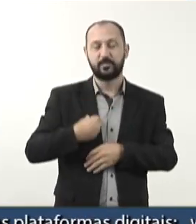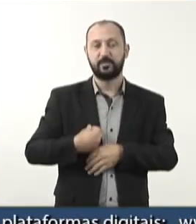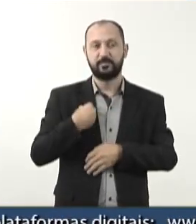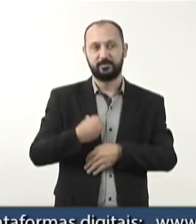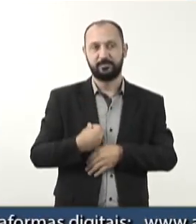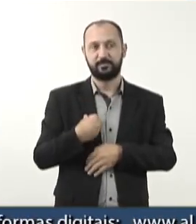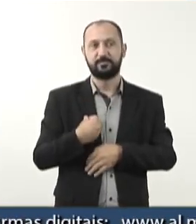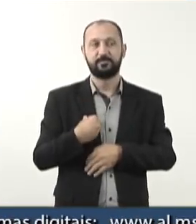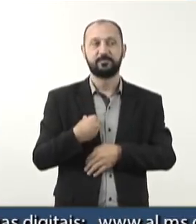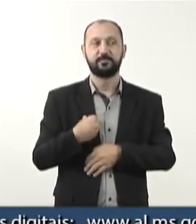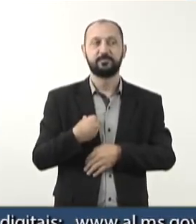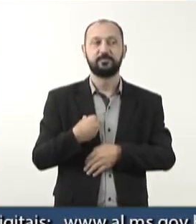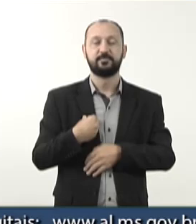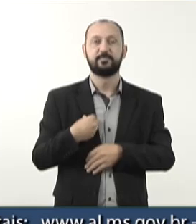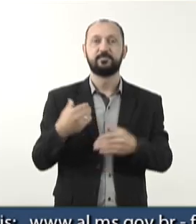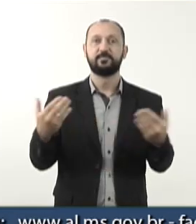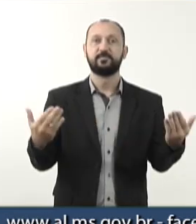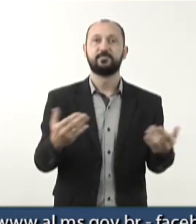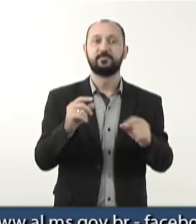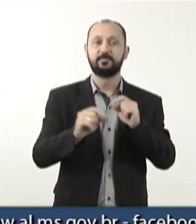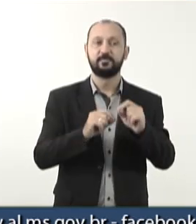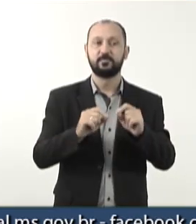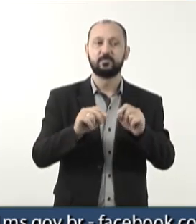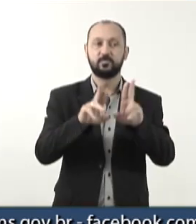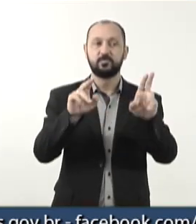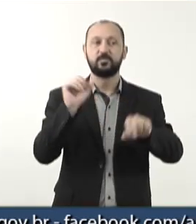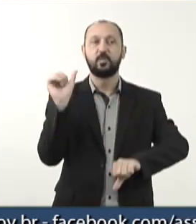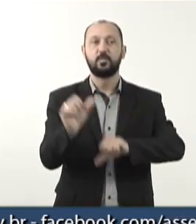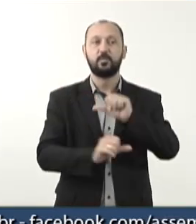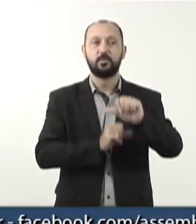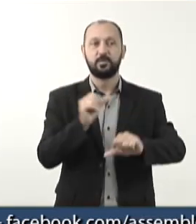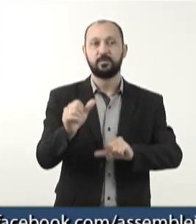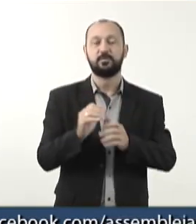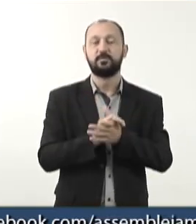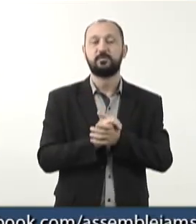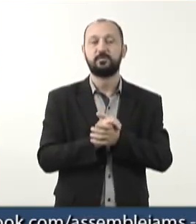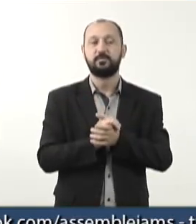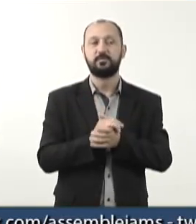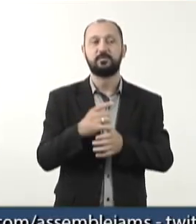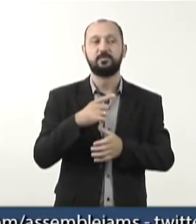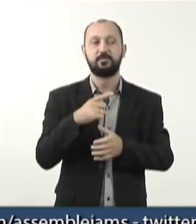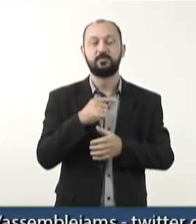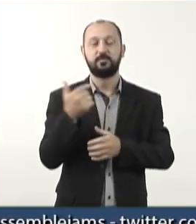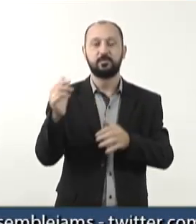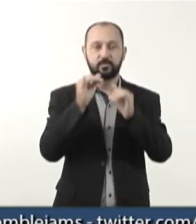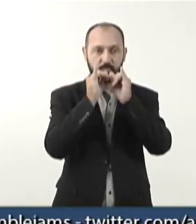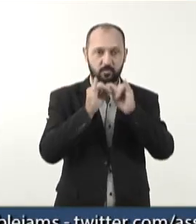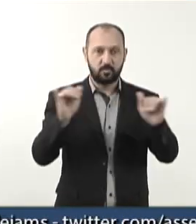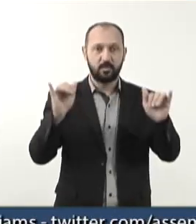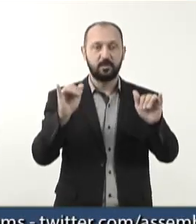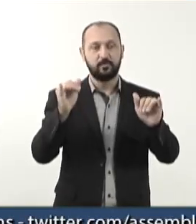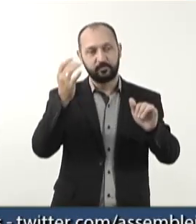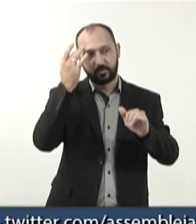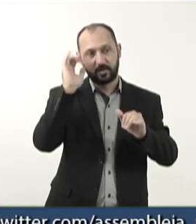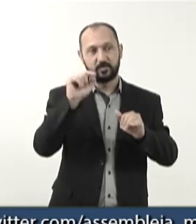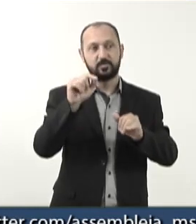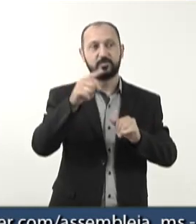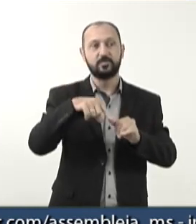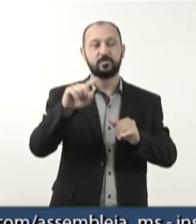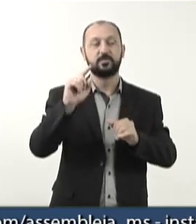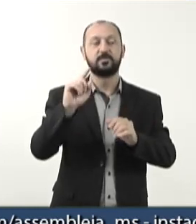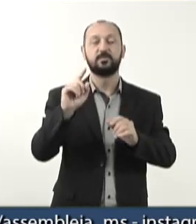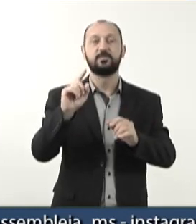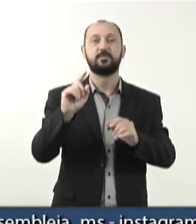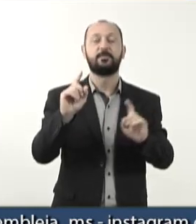Então, agora, mudando de assunto, tem aqui uma outra notícia, eu acho que, no mínimo,